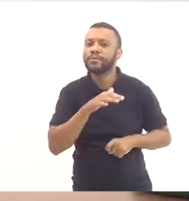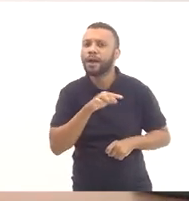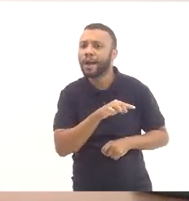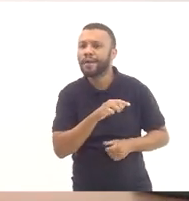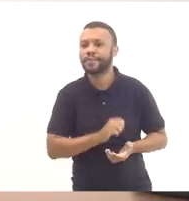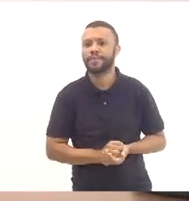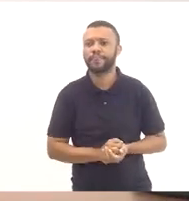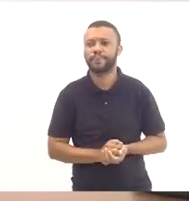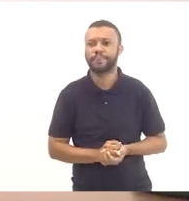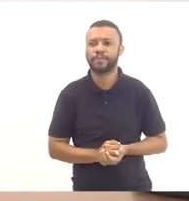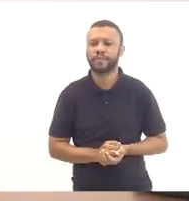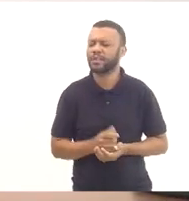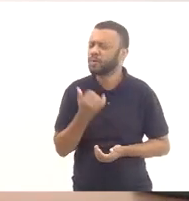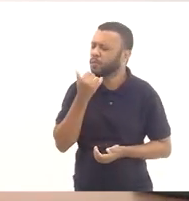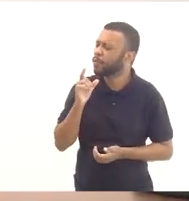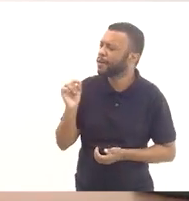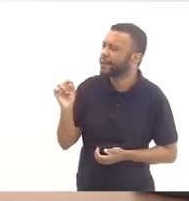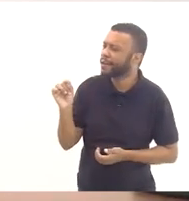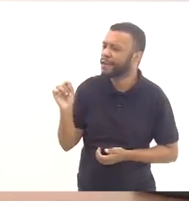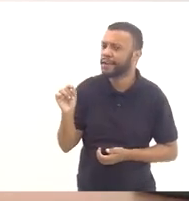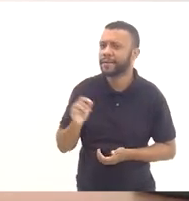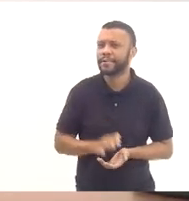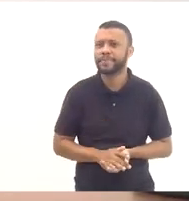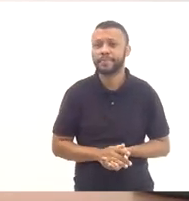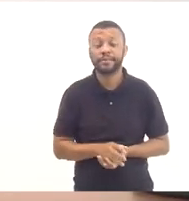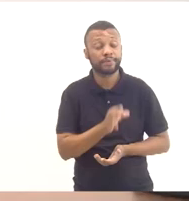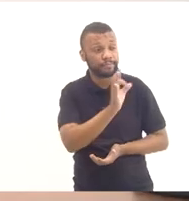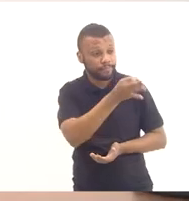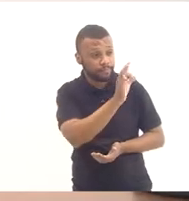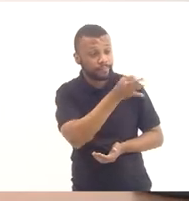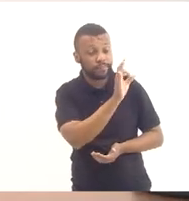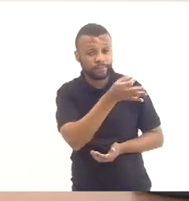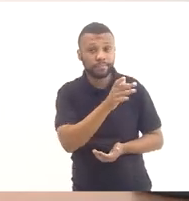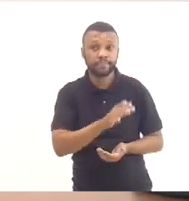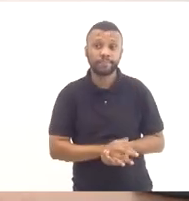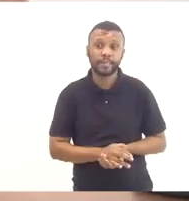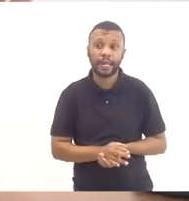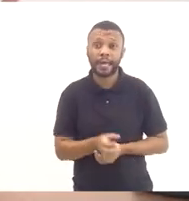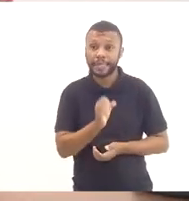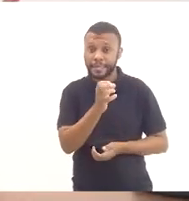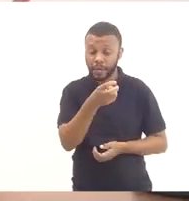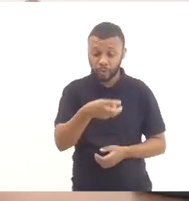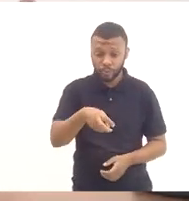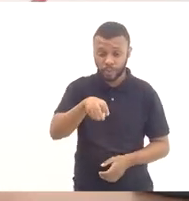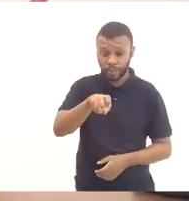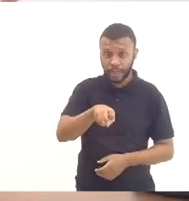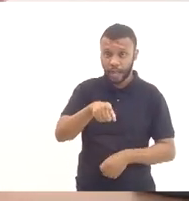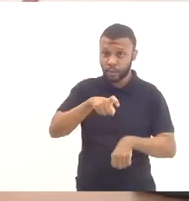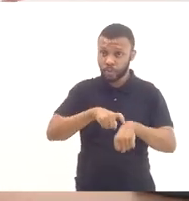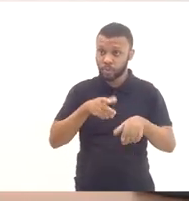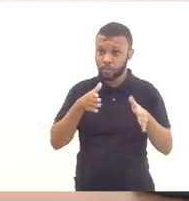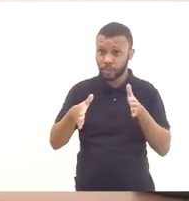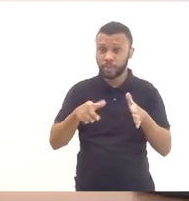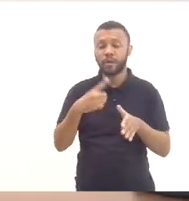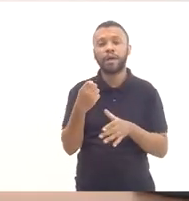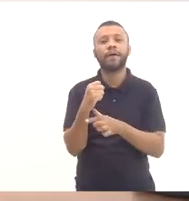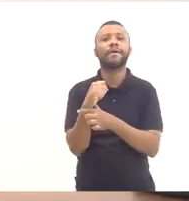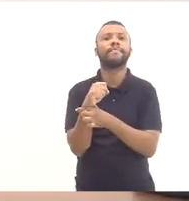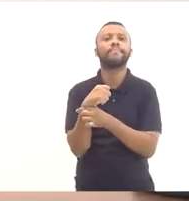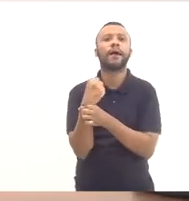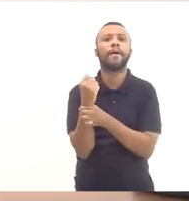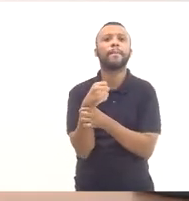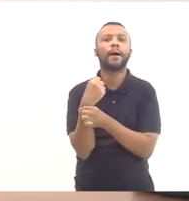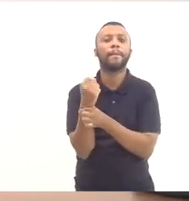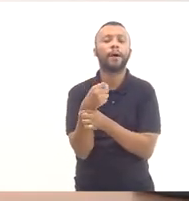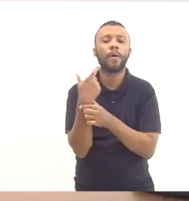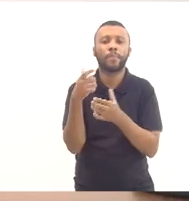pedi foi Pois é exatamente assim ele não sentar no tempo devido a gente faz fisioterapia porque ele é